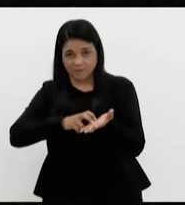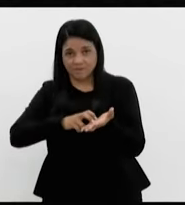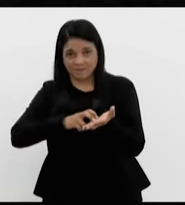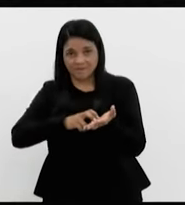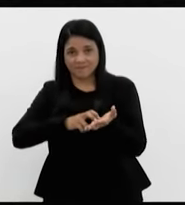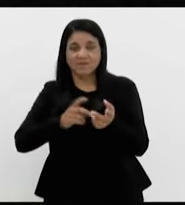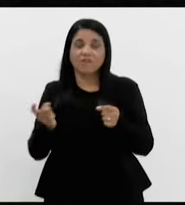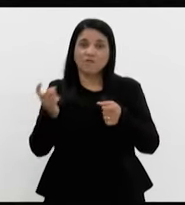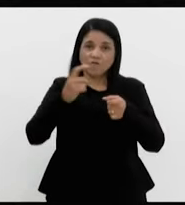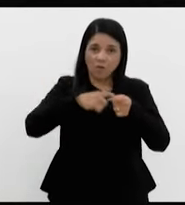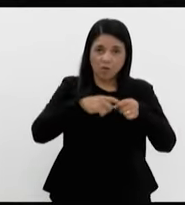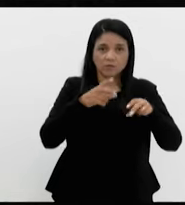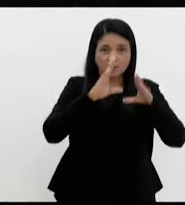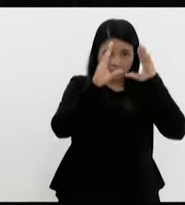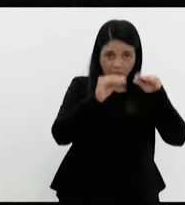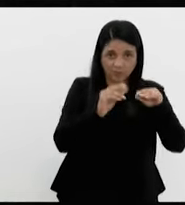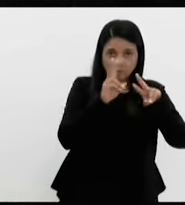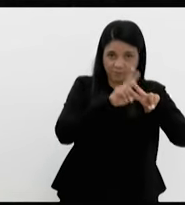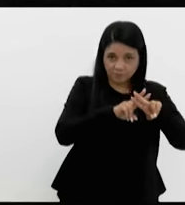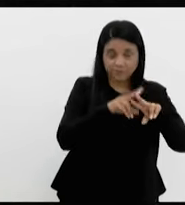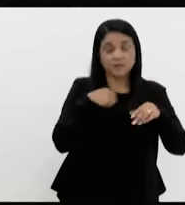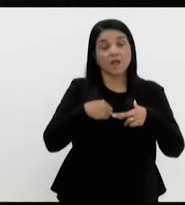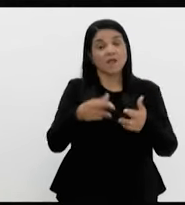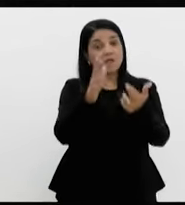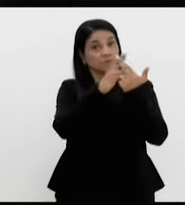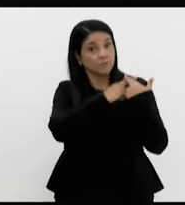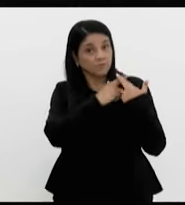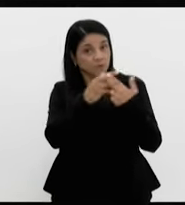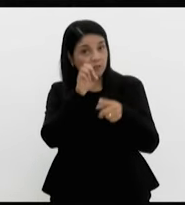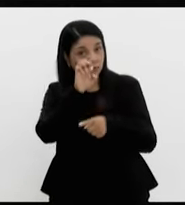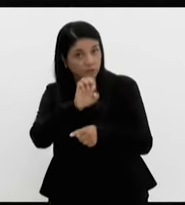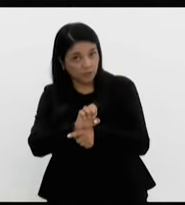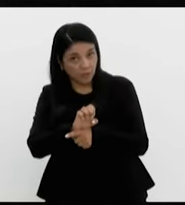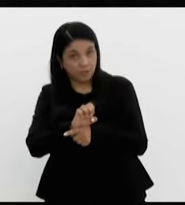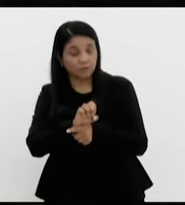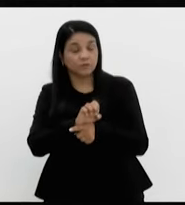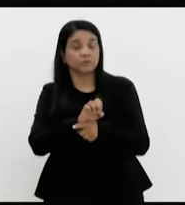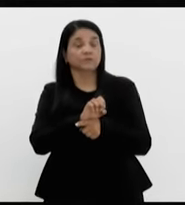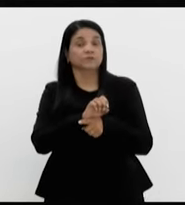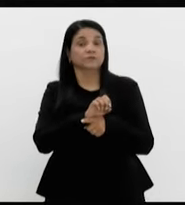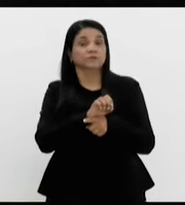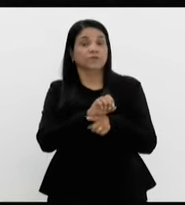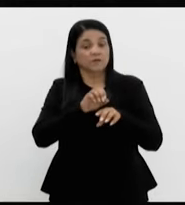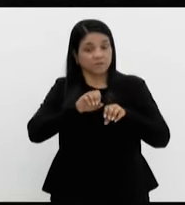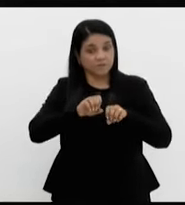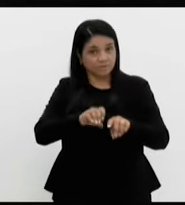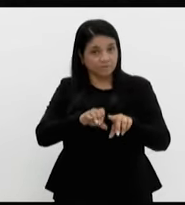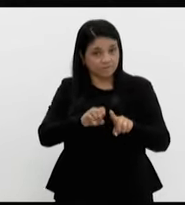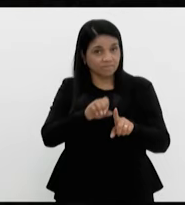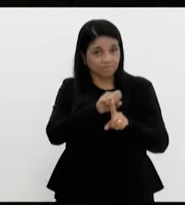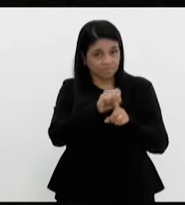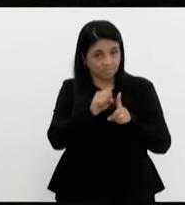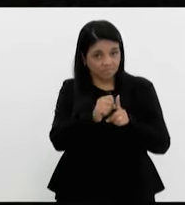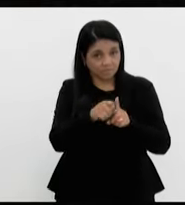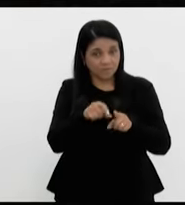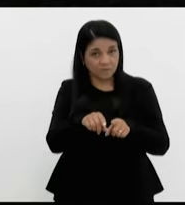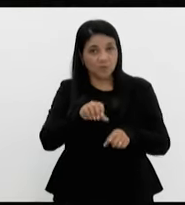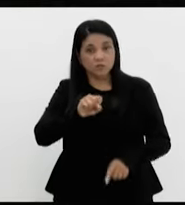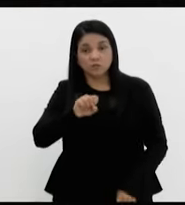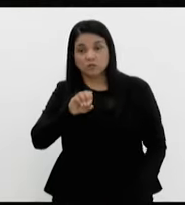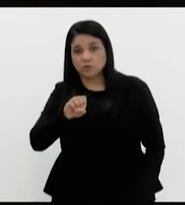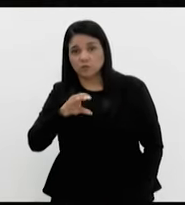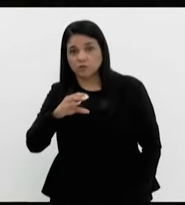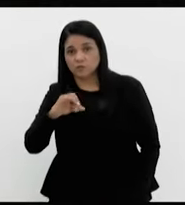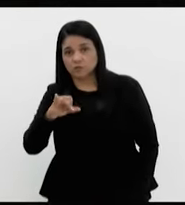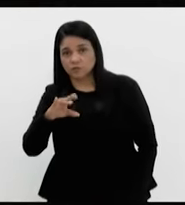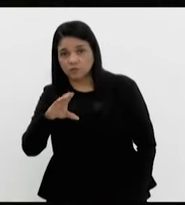de responsabilidade do Estado. E as medidas socioeducativas em meio aberto são